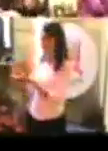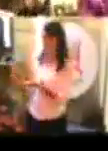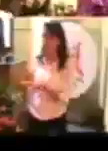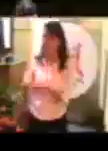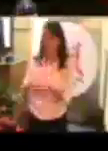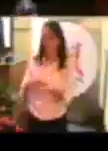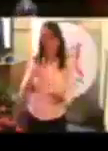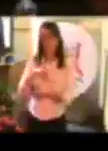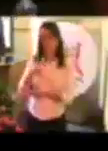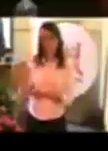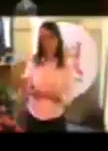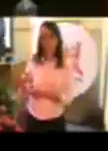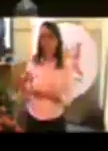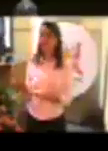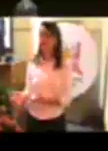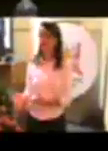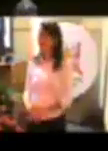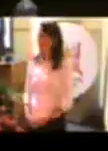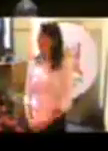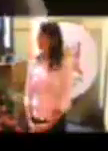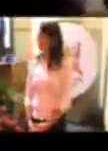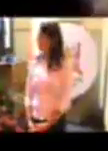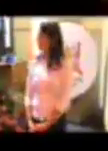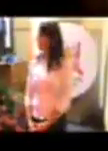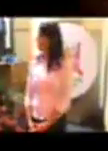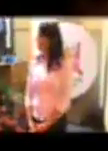ao professor Florian.